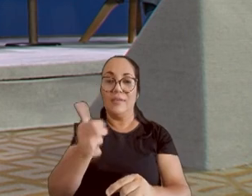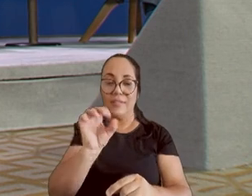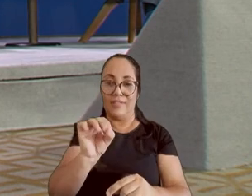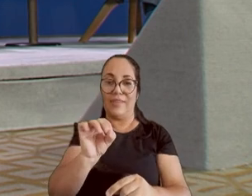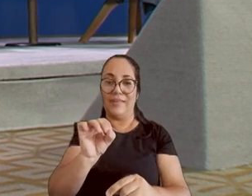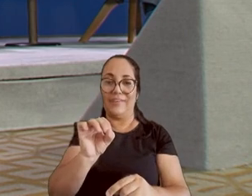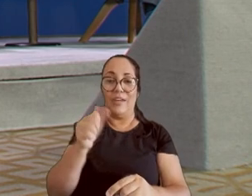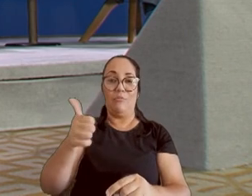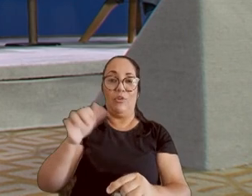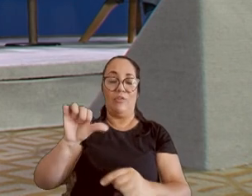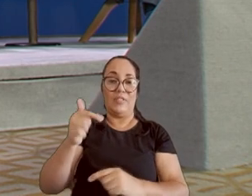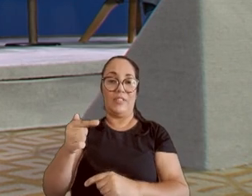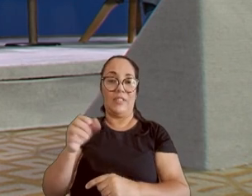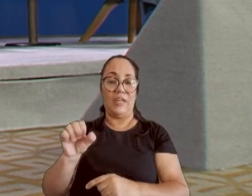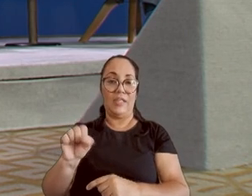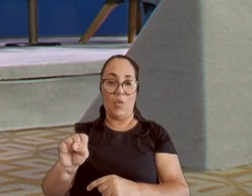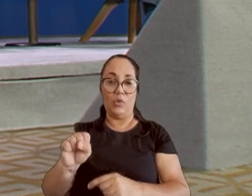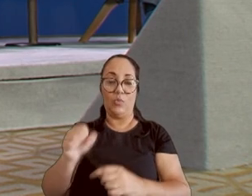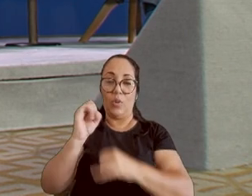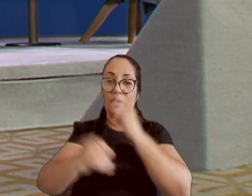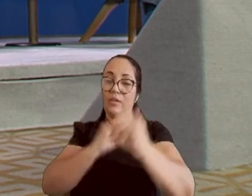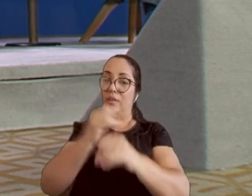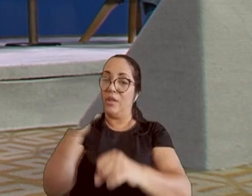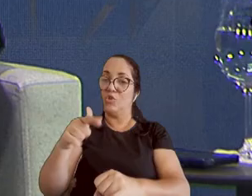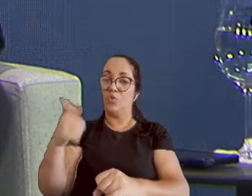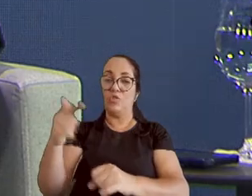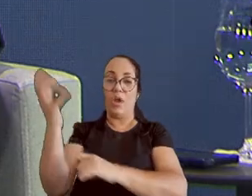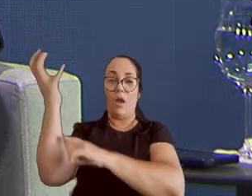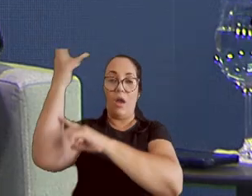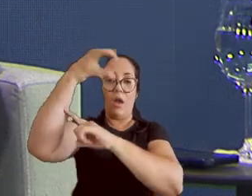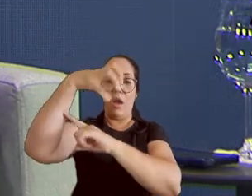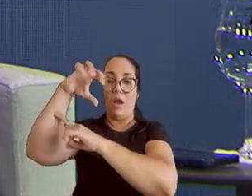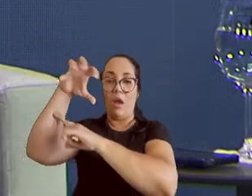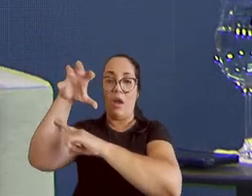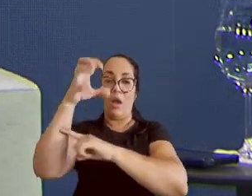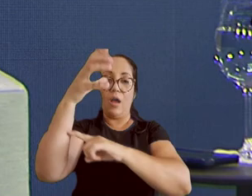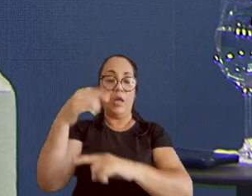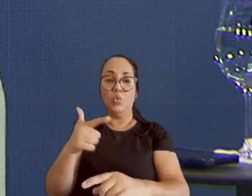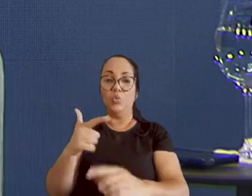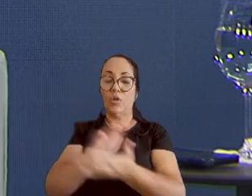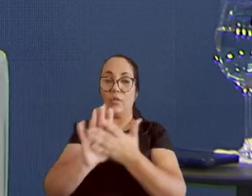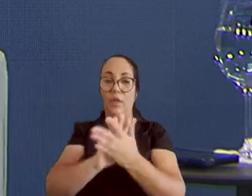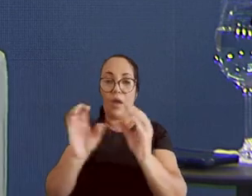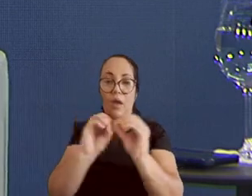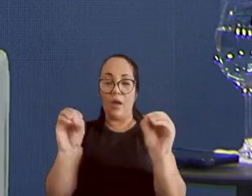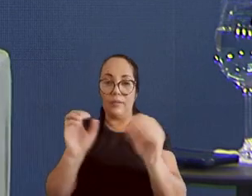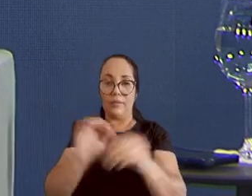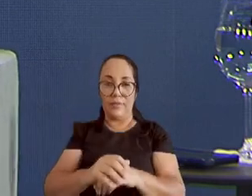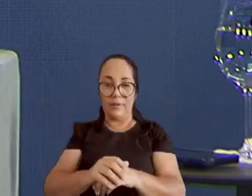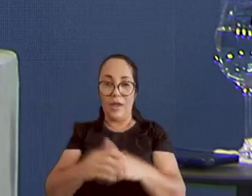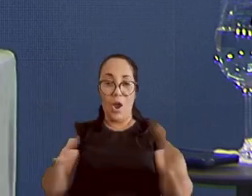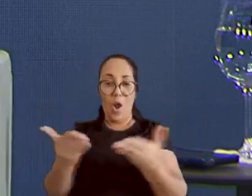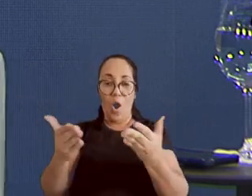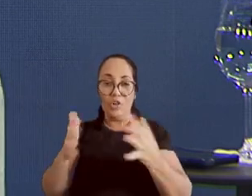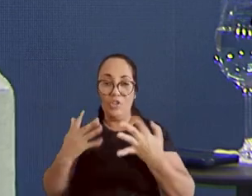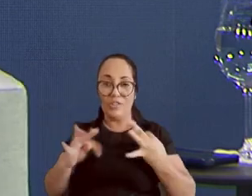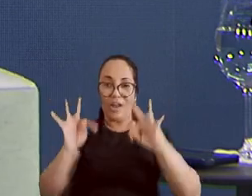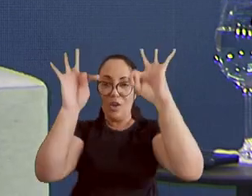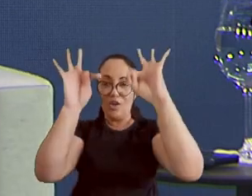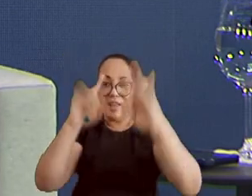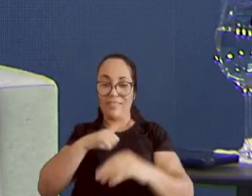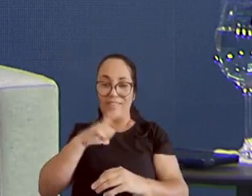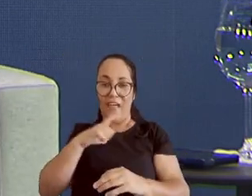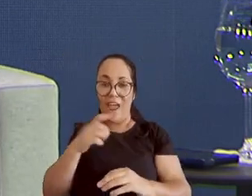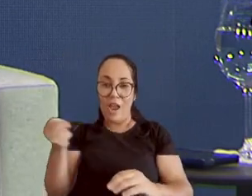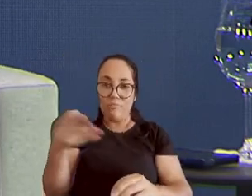não tinha internet não tinha satélite não tinha nada monitorando o que que impede agricultura de com todas as tecnologias que a gente tem hoje